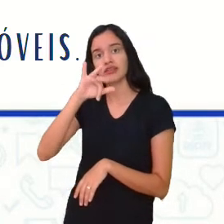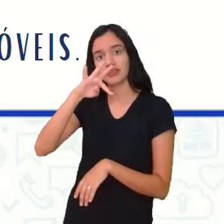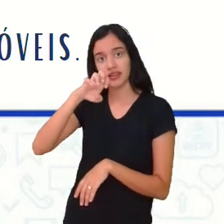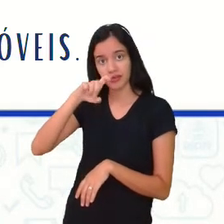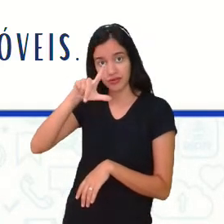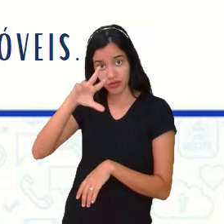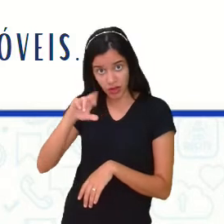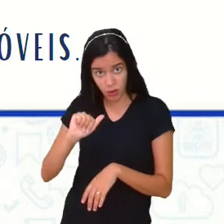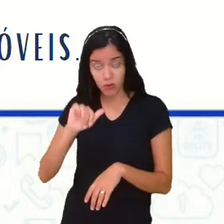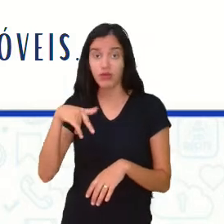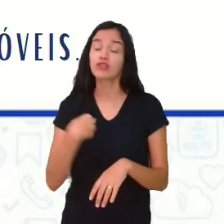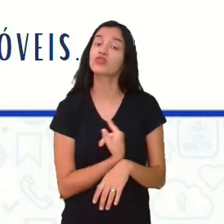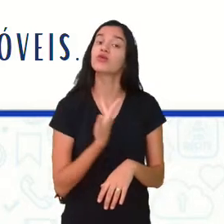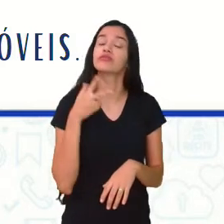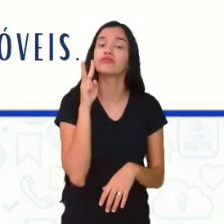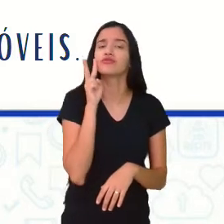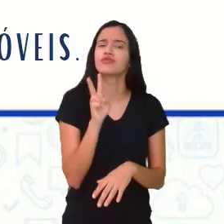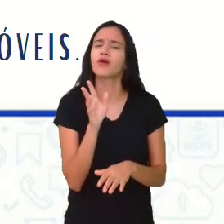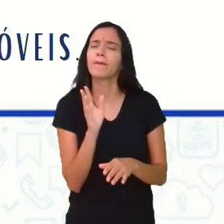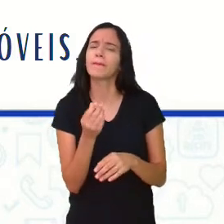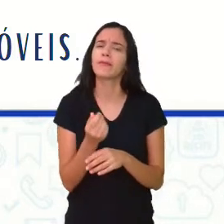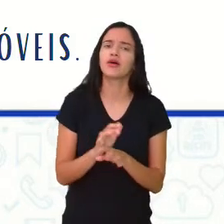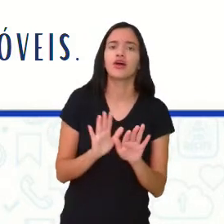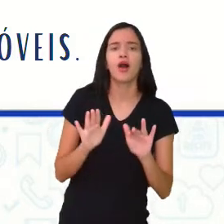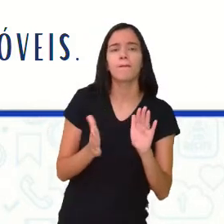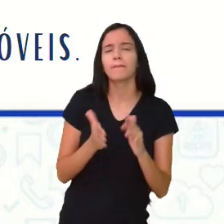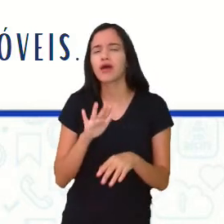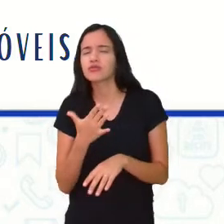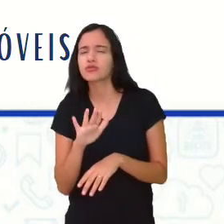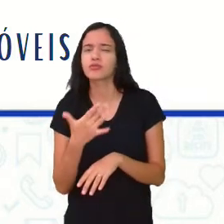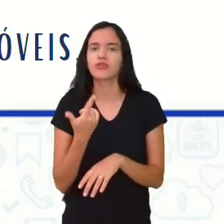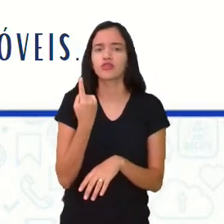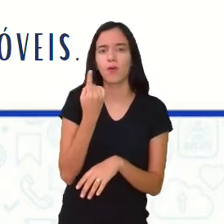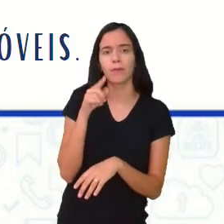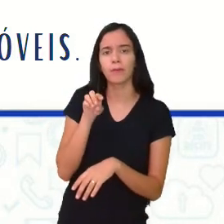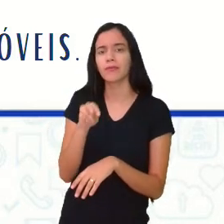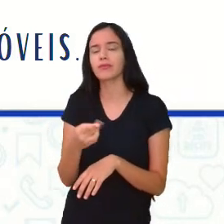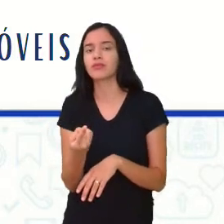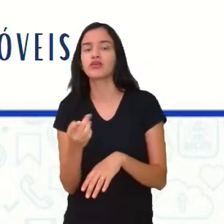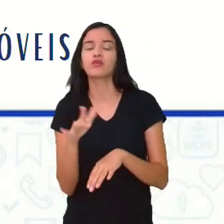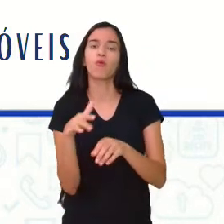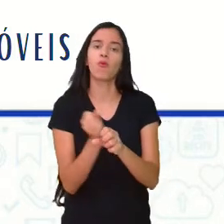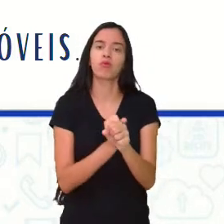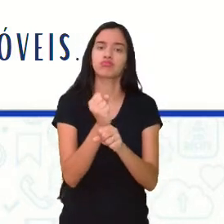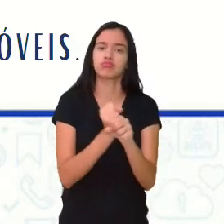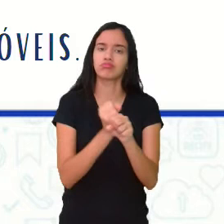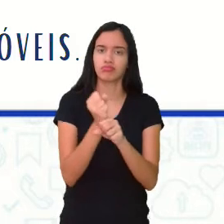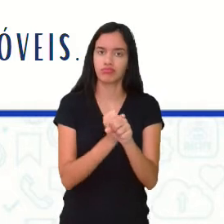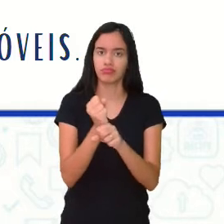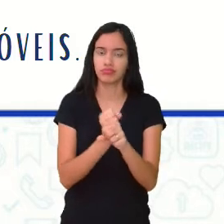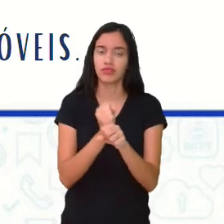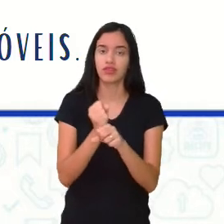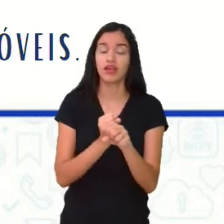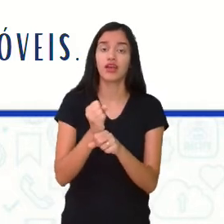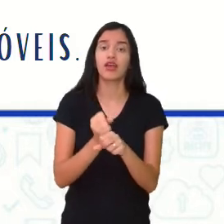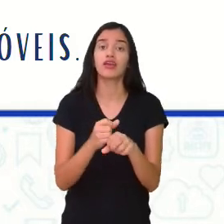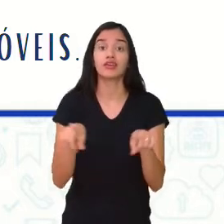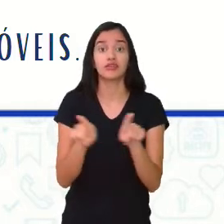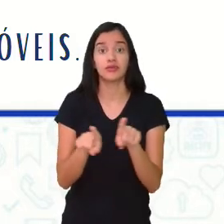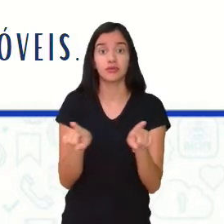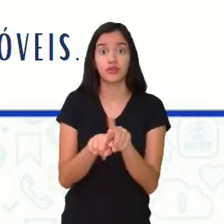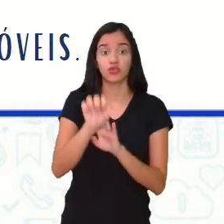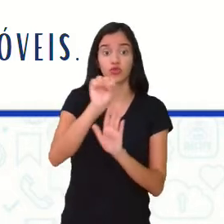A gente viu que a Idade Média ela durou 1000 anos, mas o teatro medieval ele começou a se configurar no